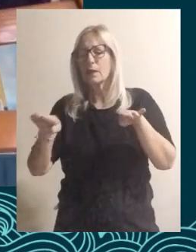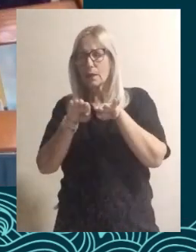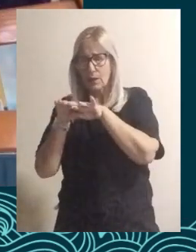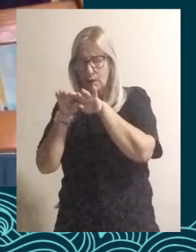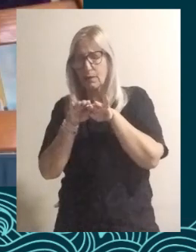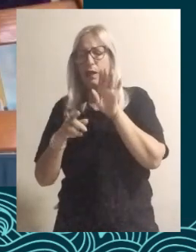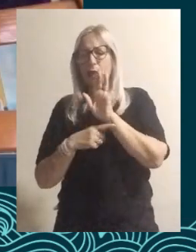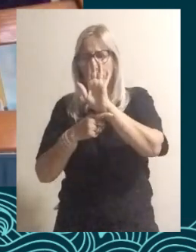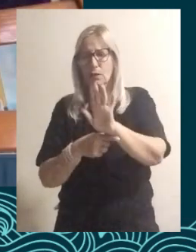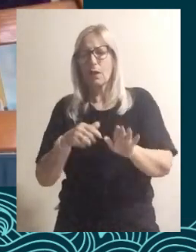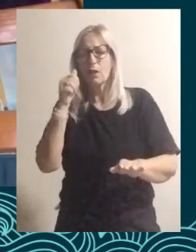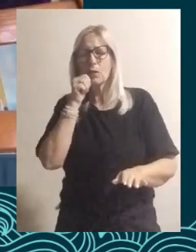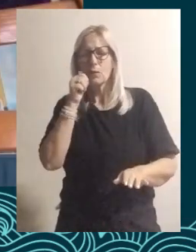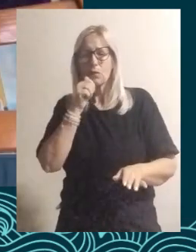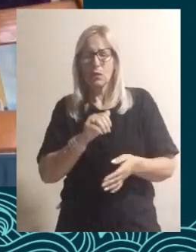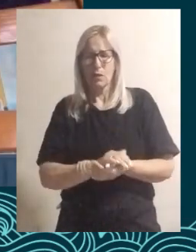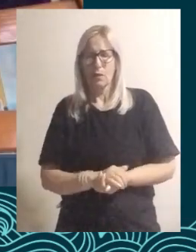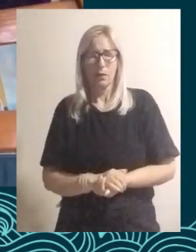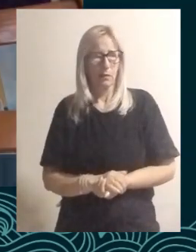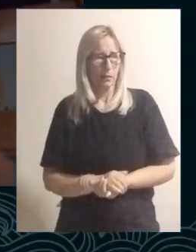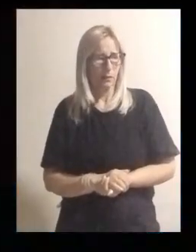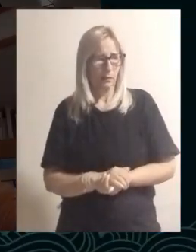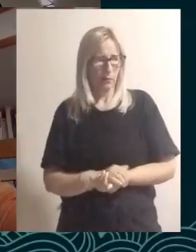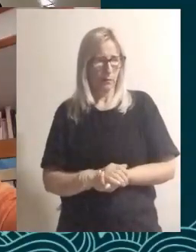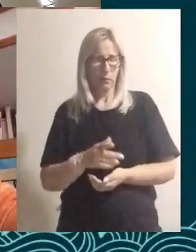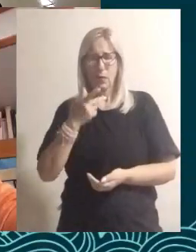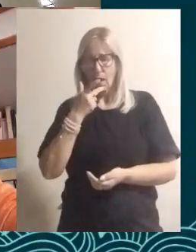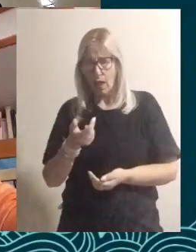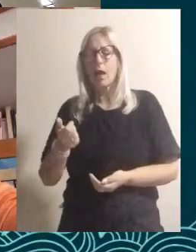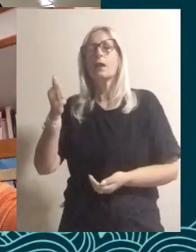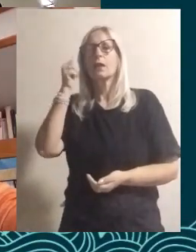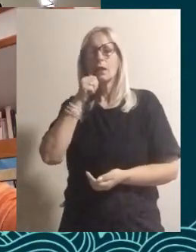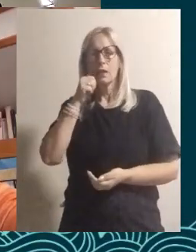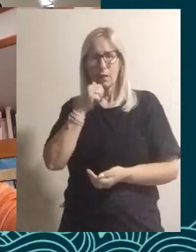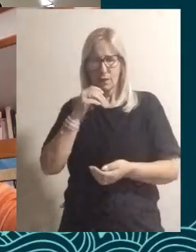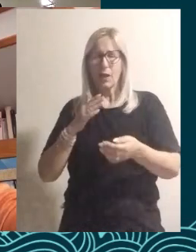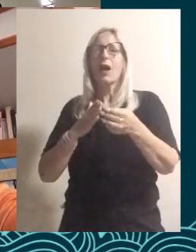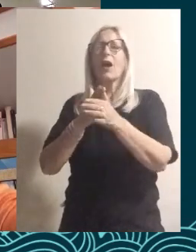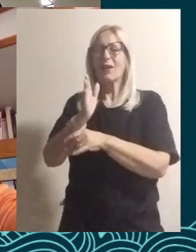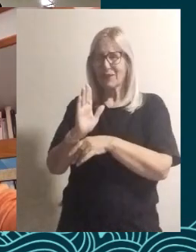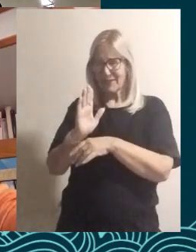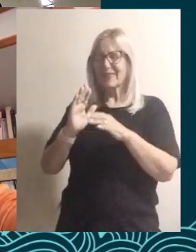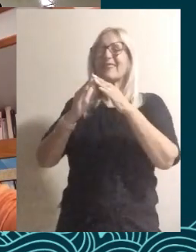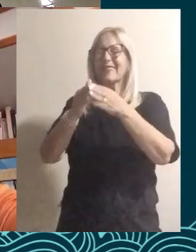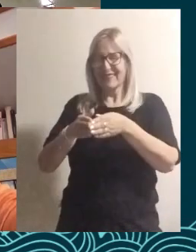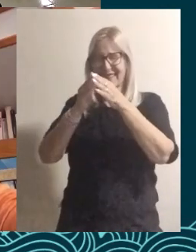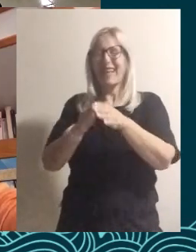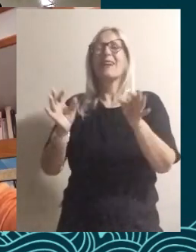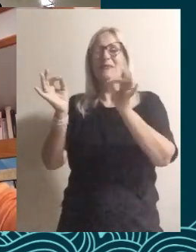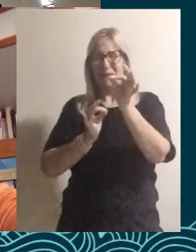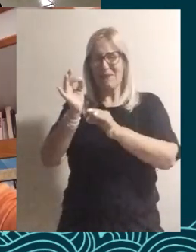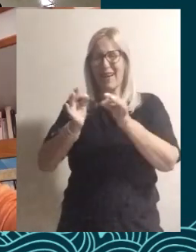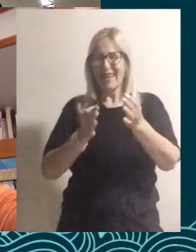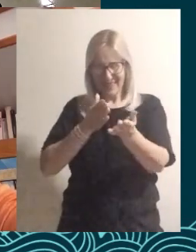mais igualdade, mais justiça, vai ajudar as mulheres. Qualquer leitura do clube que já foi mãe está preparada para atravessar o